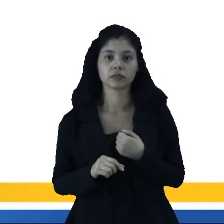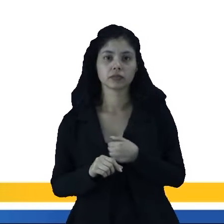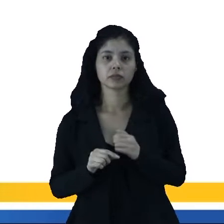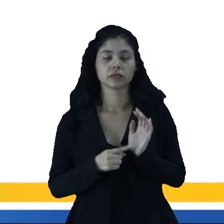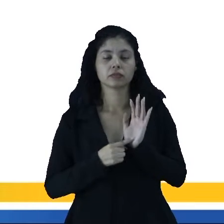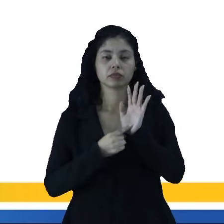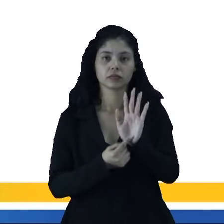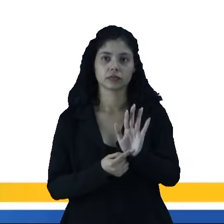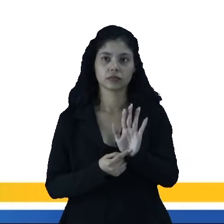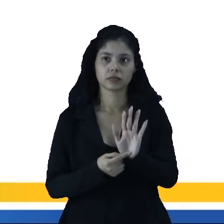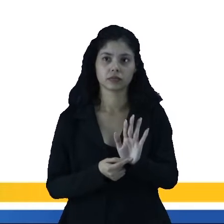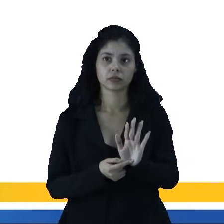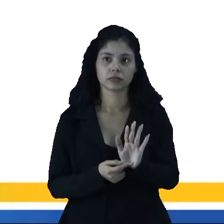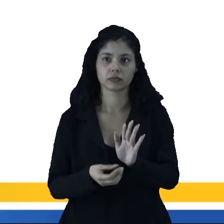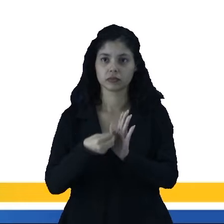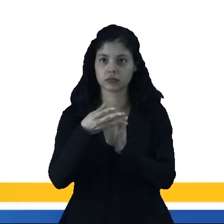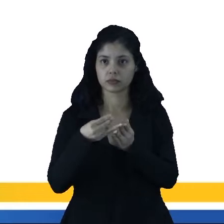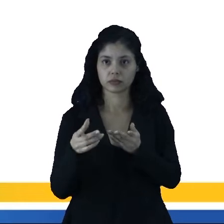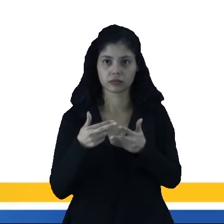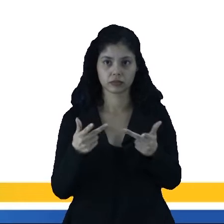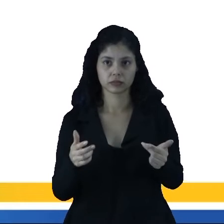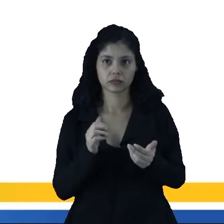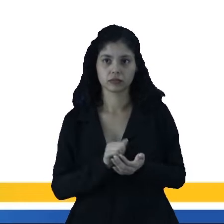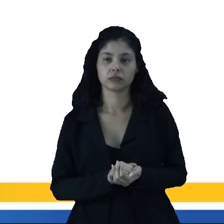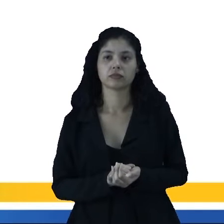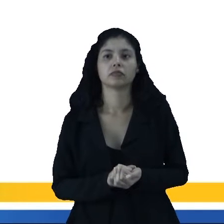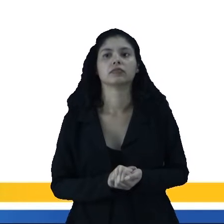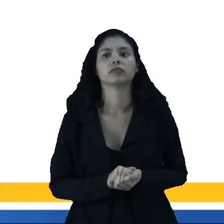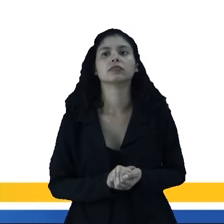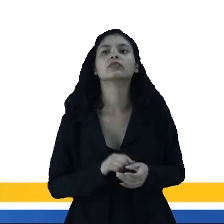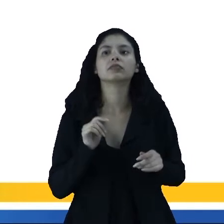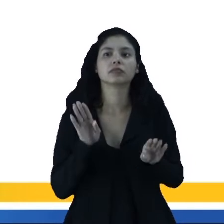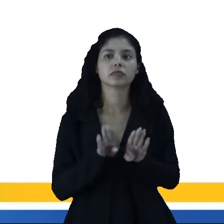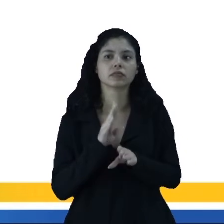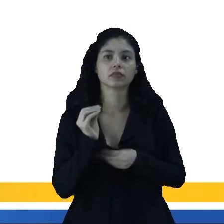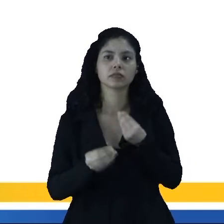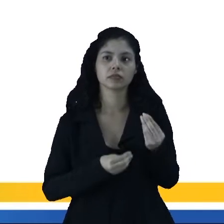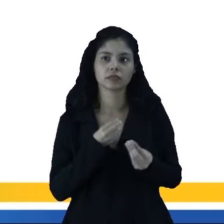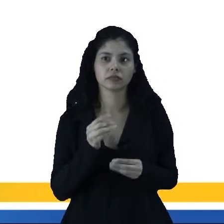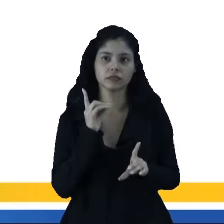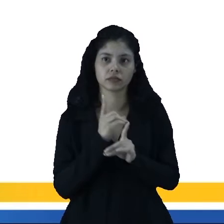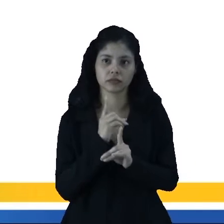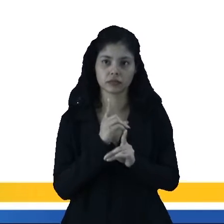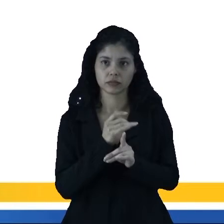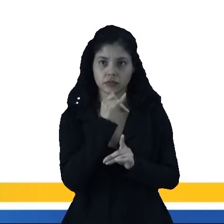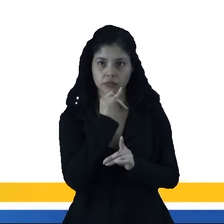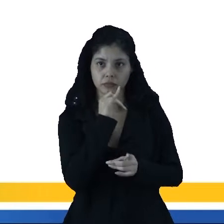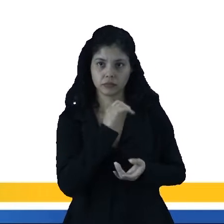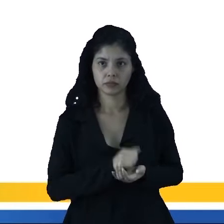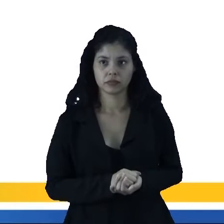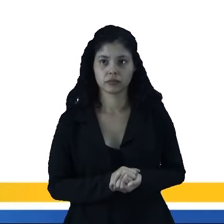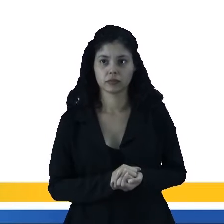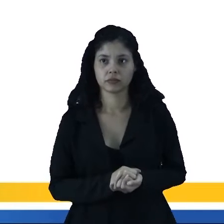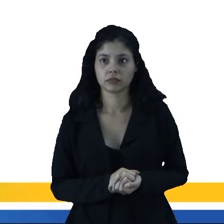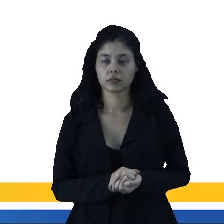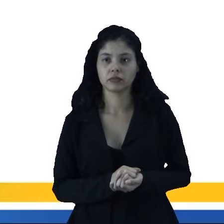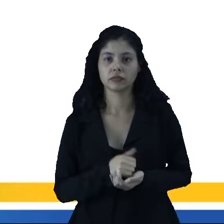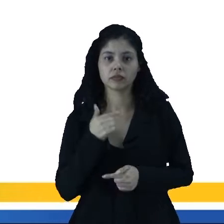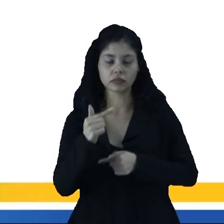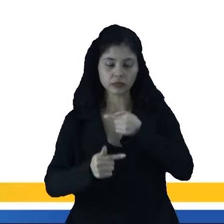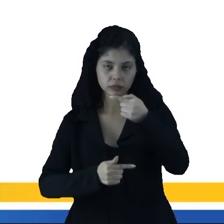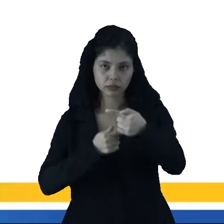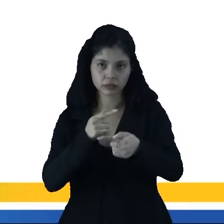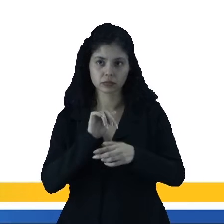uma identificação da distribuição aqui das coisas. Então, como é que a gente vai fazer aqui? A gente vai identificar, por exemplo, as